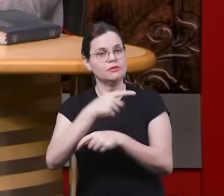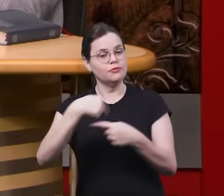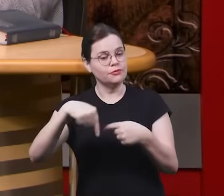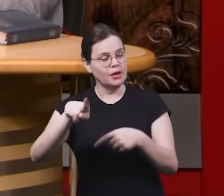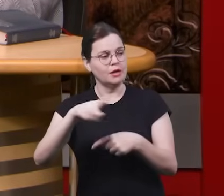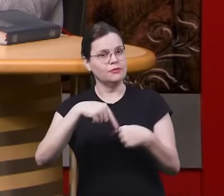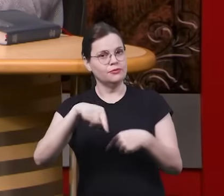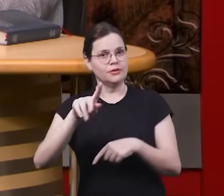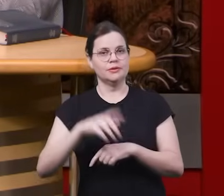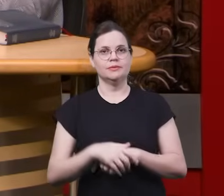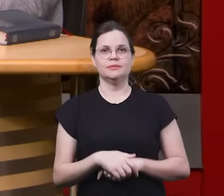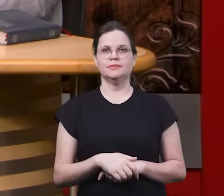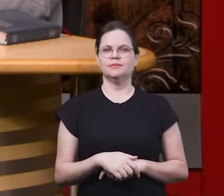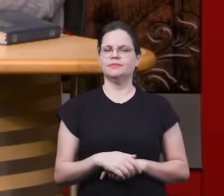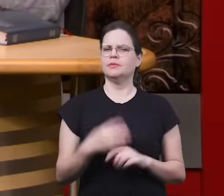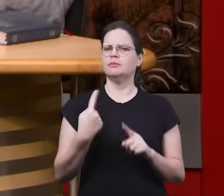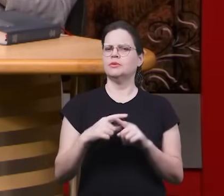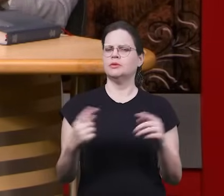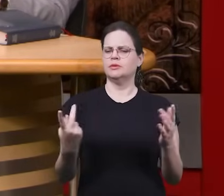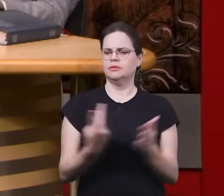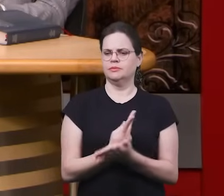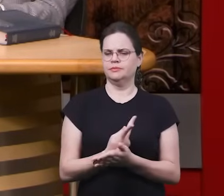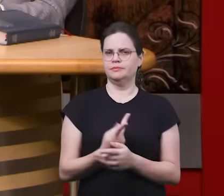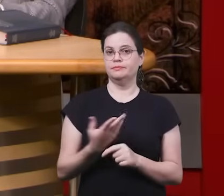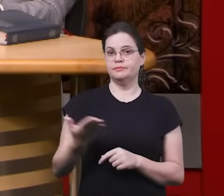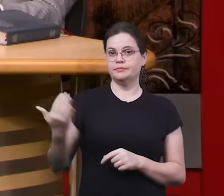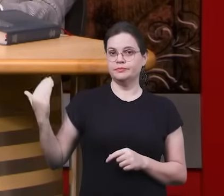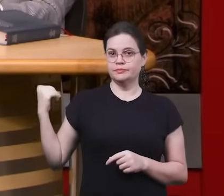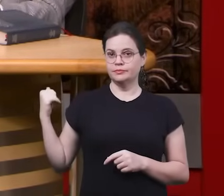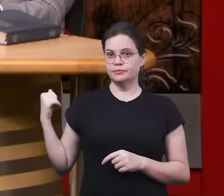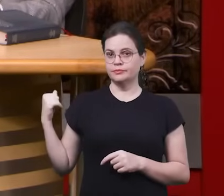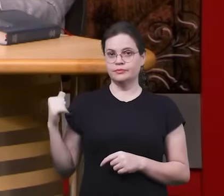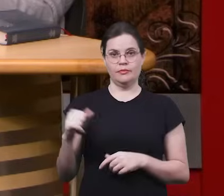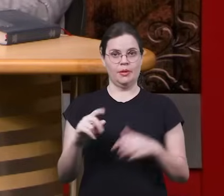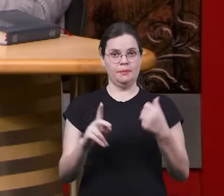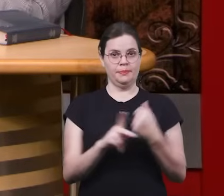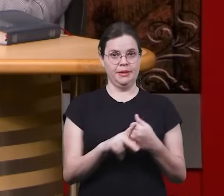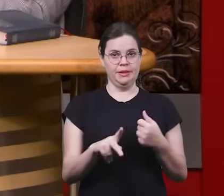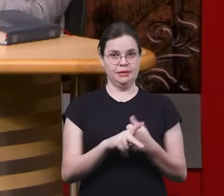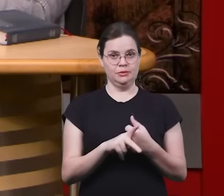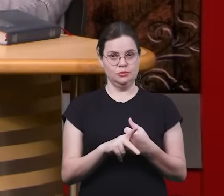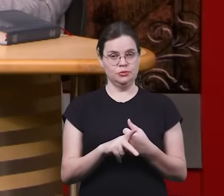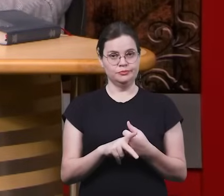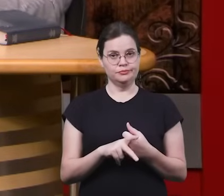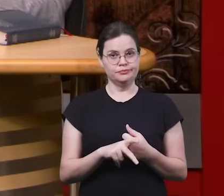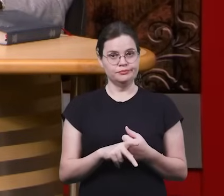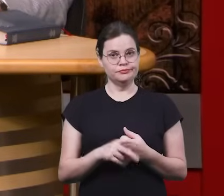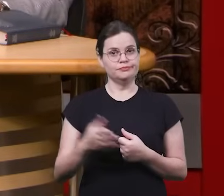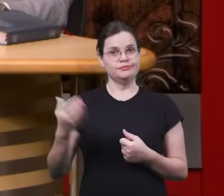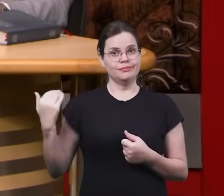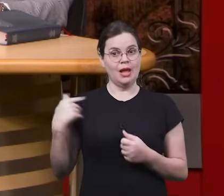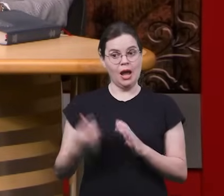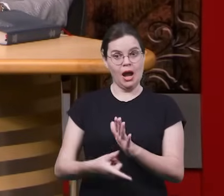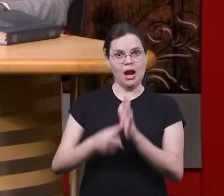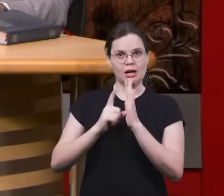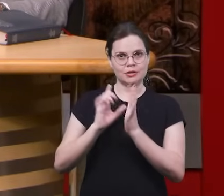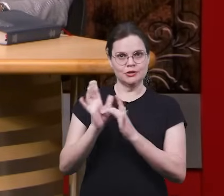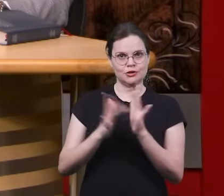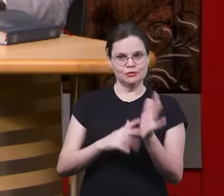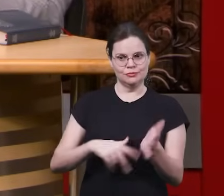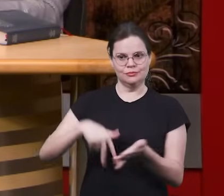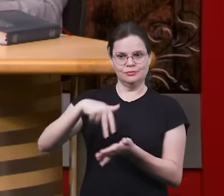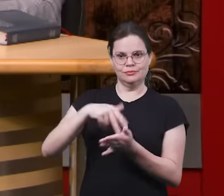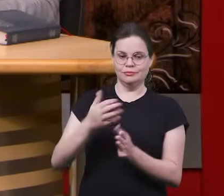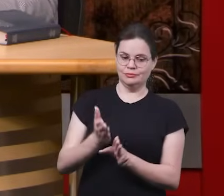Então, porque o Pedro antes, ele tinha uma série de dificuldades